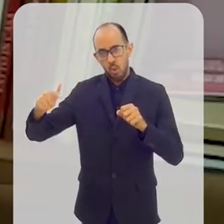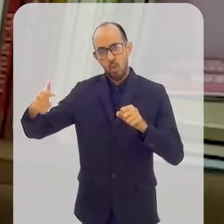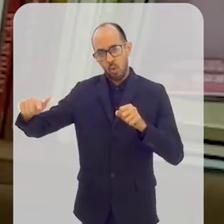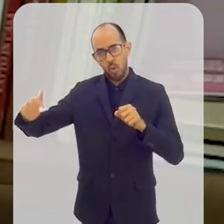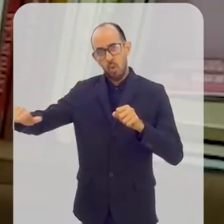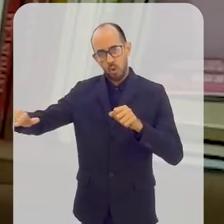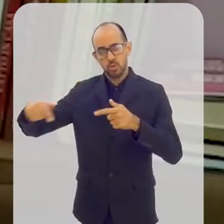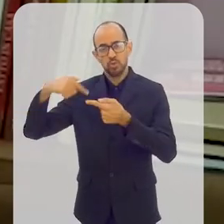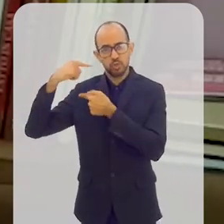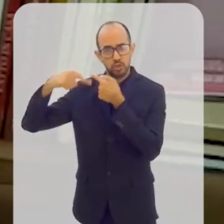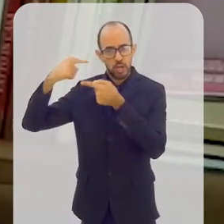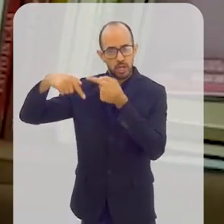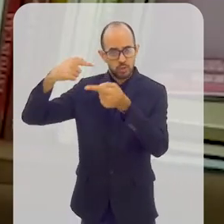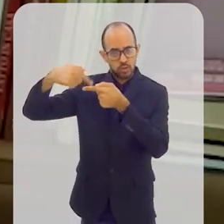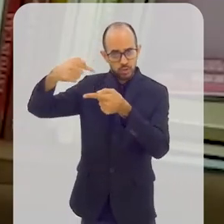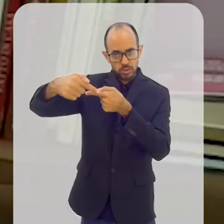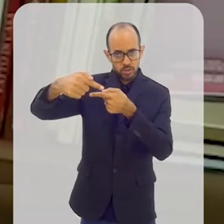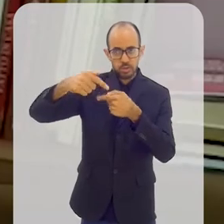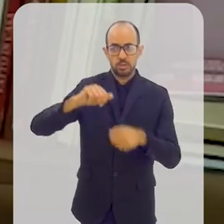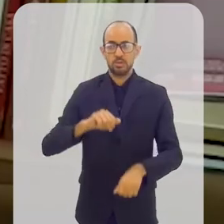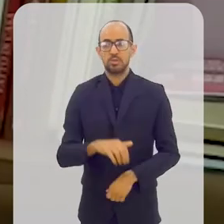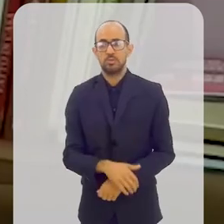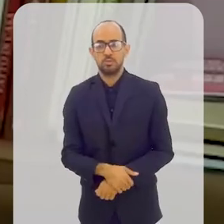para as próximas gerações e próximos anos.